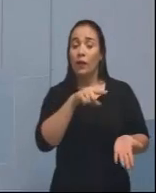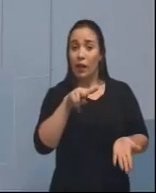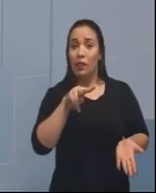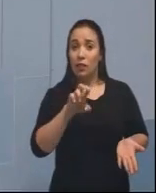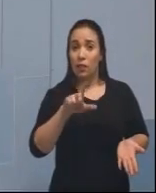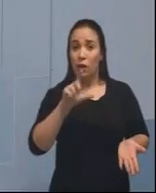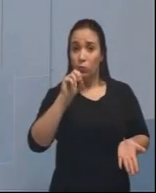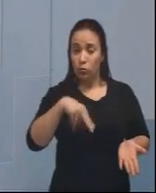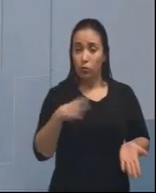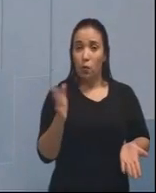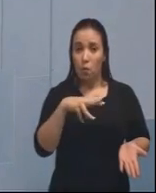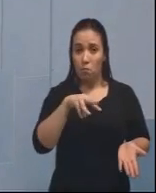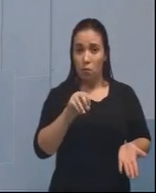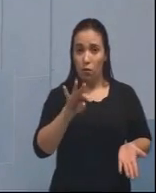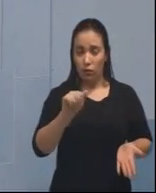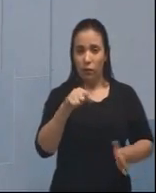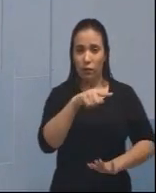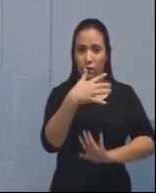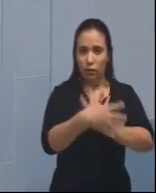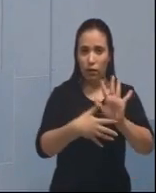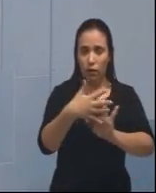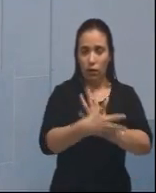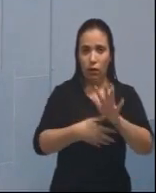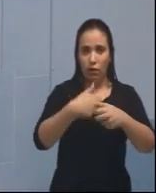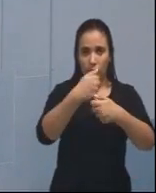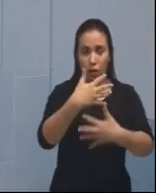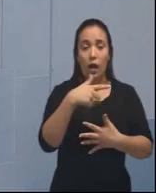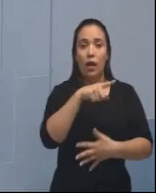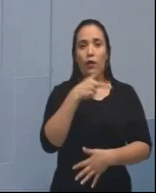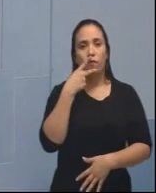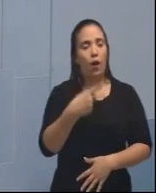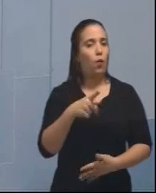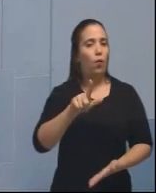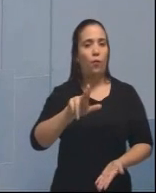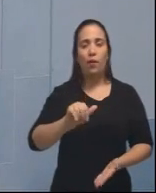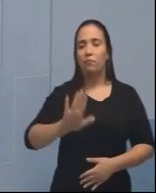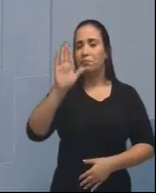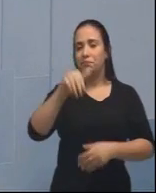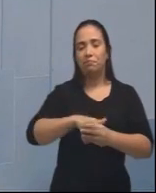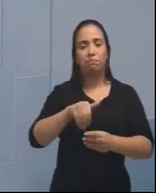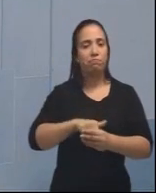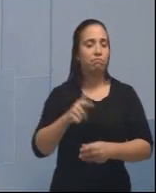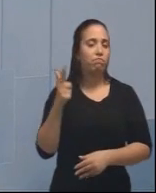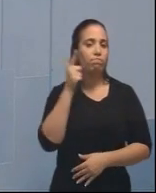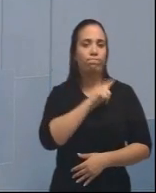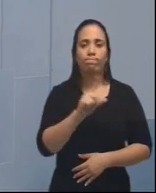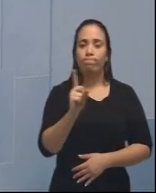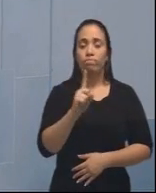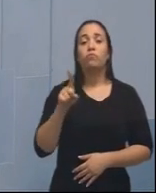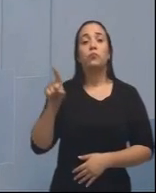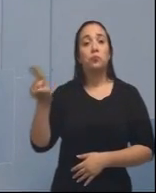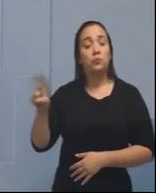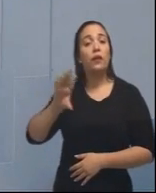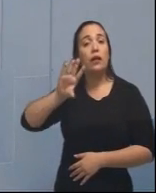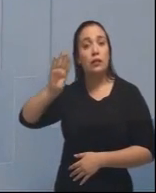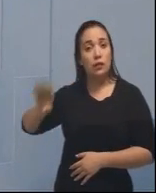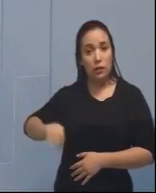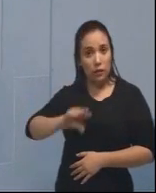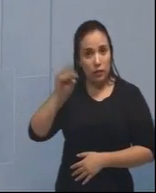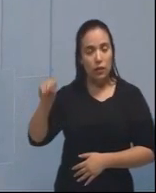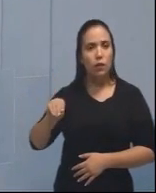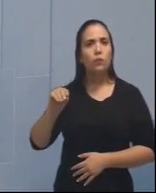princípio, nesse texto, nas entrelinhas, que o Lula não é candidato, que a candidatura do Ciro tem algo